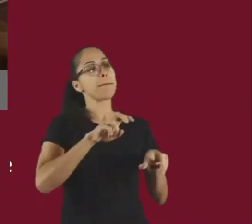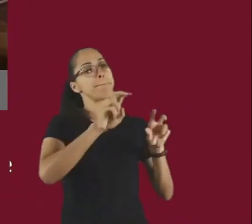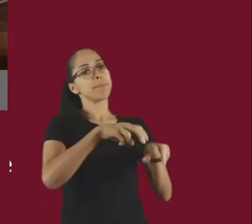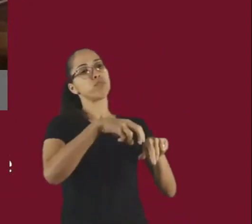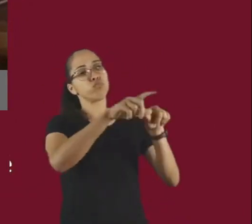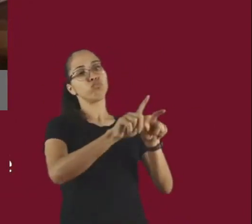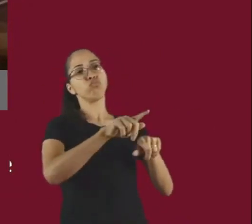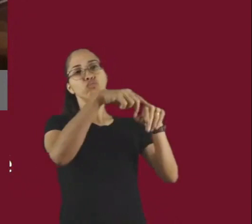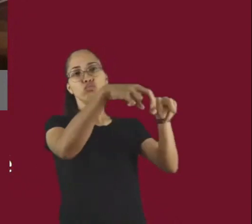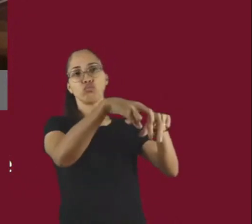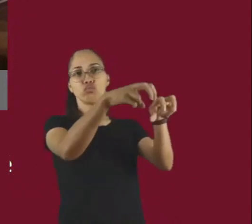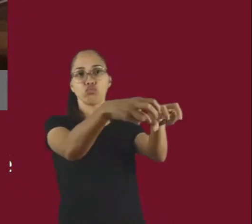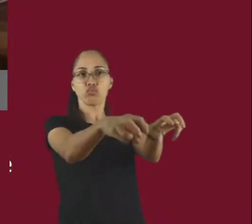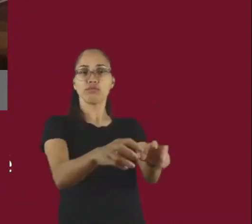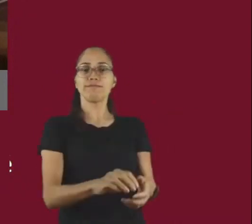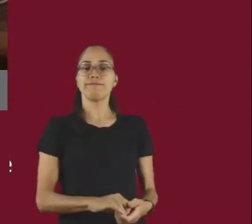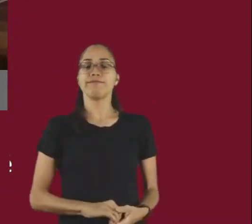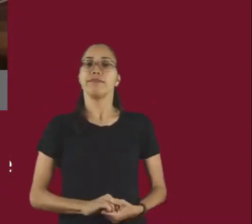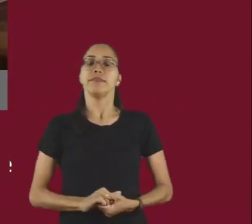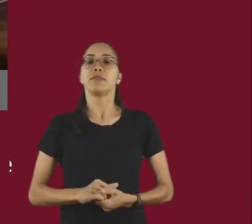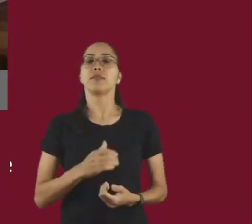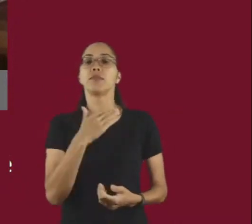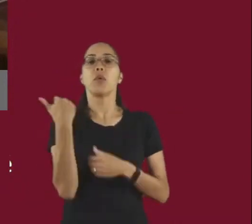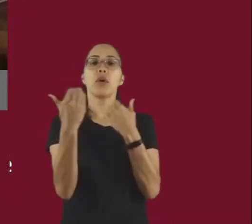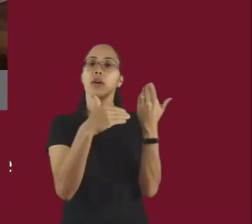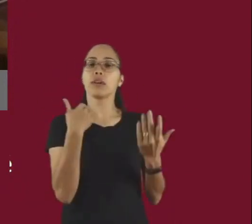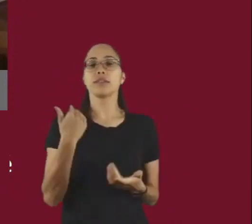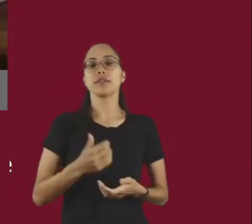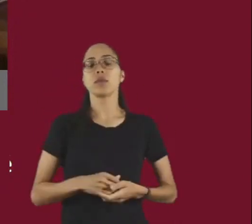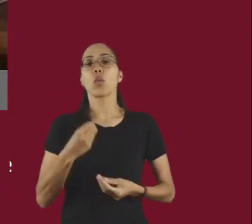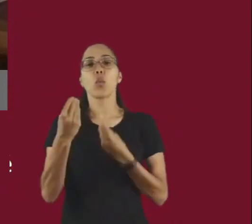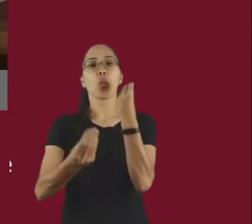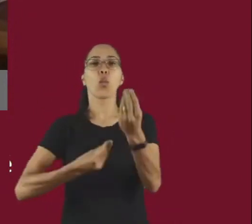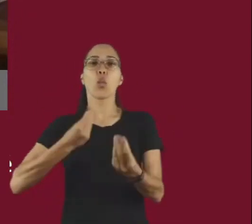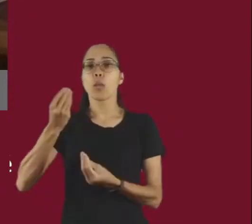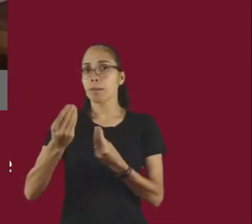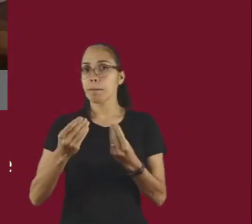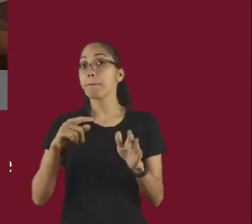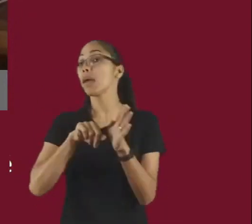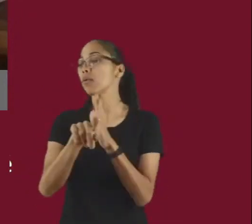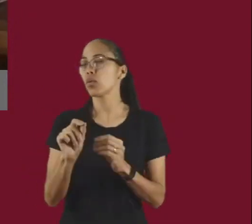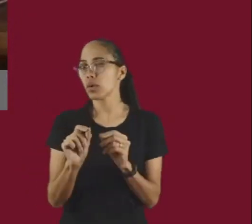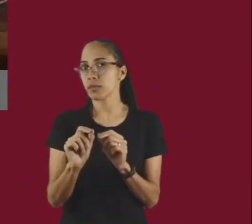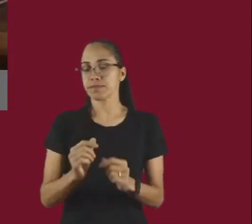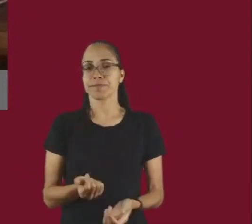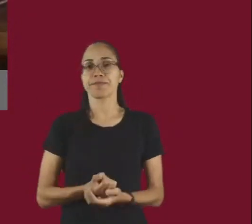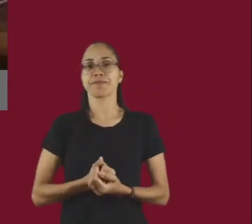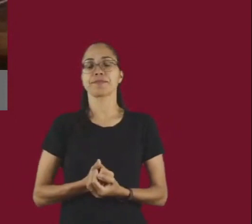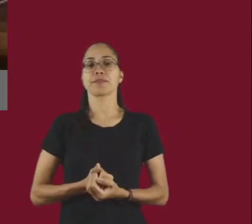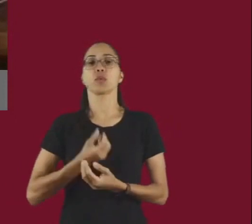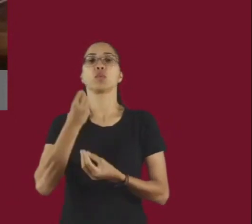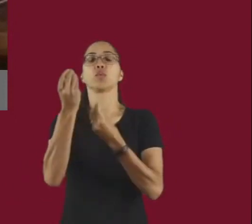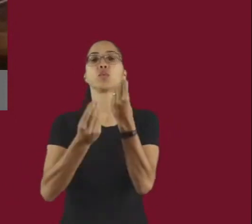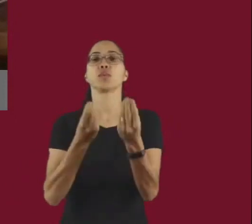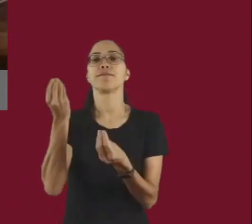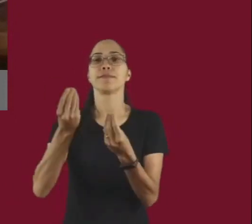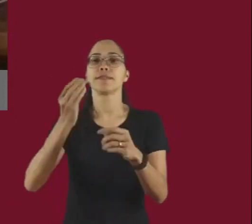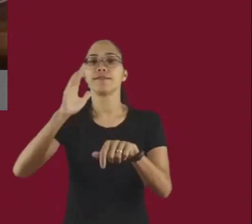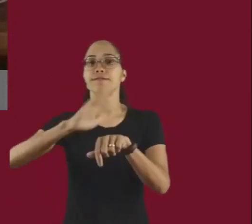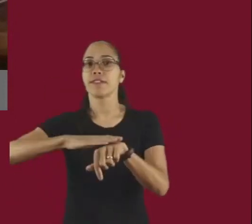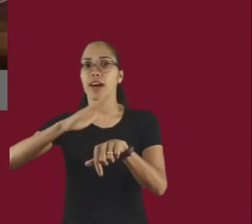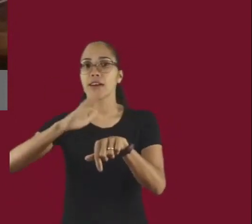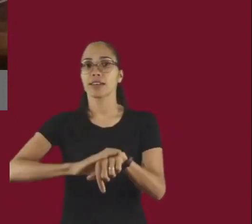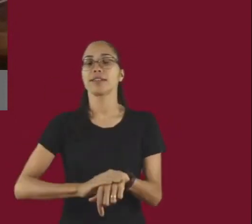Como é que faz? A nossa pergunta é, como é que faz com que